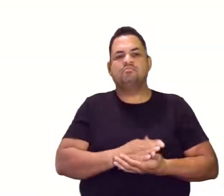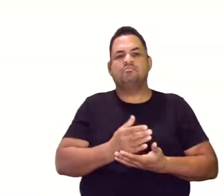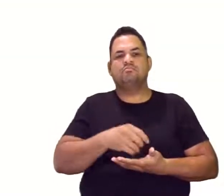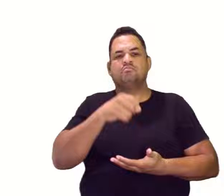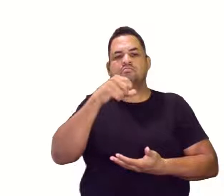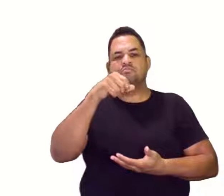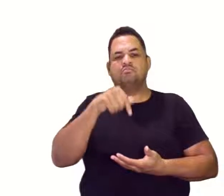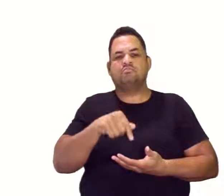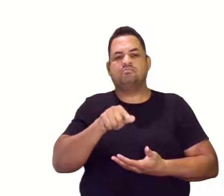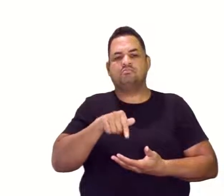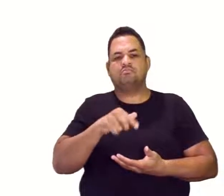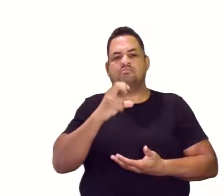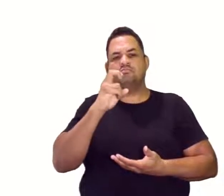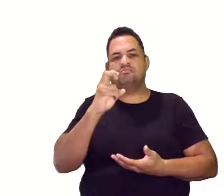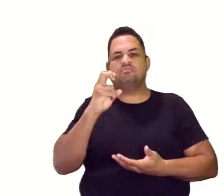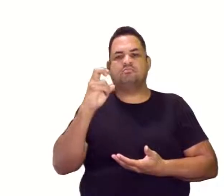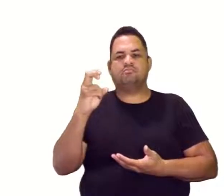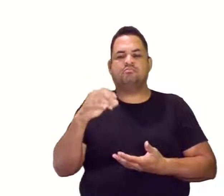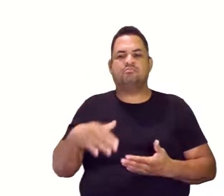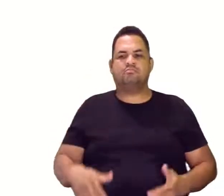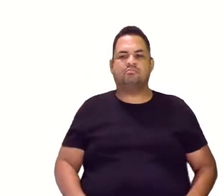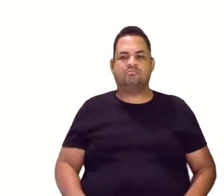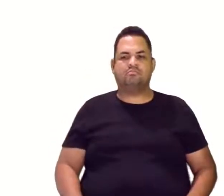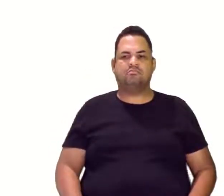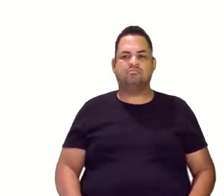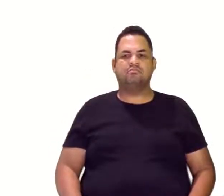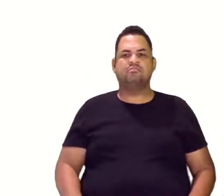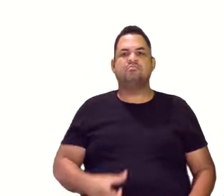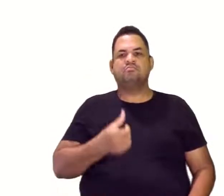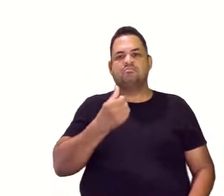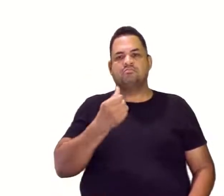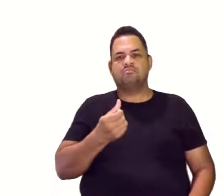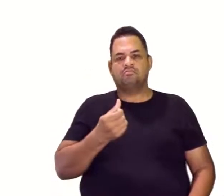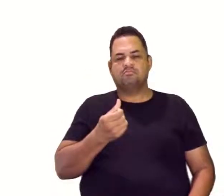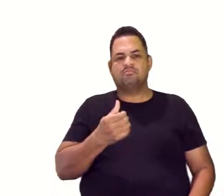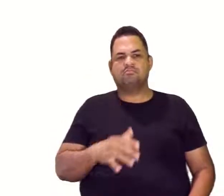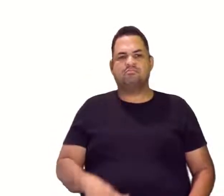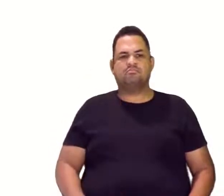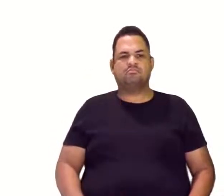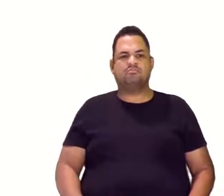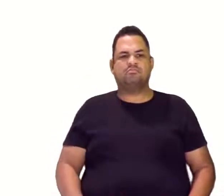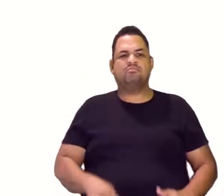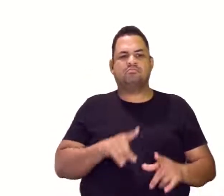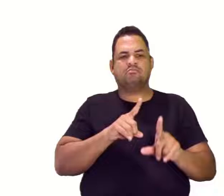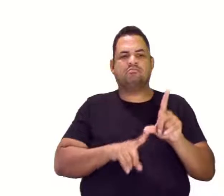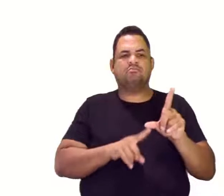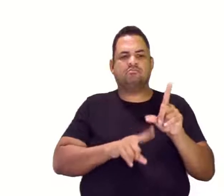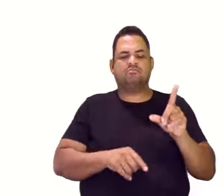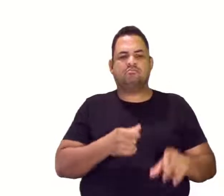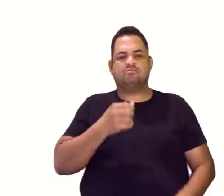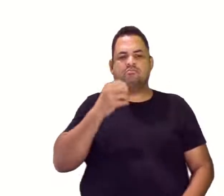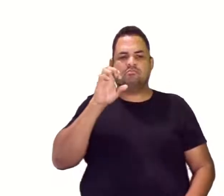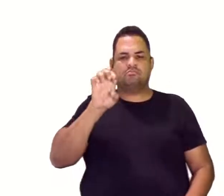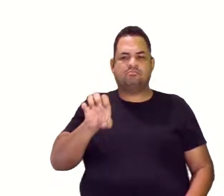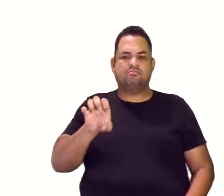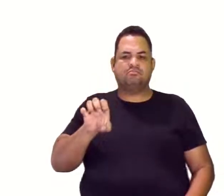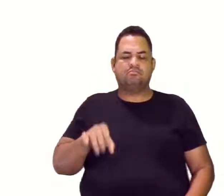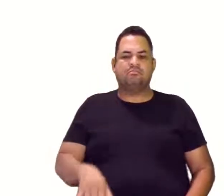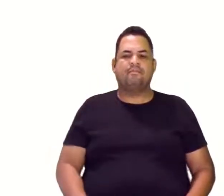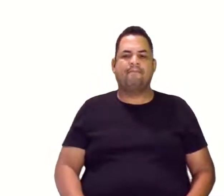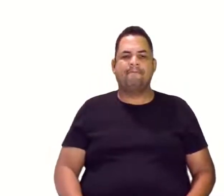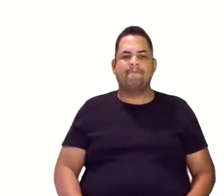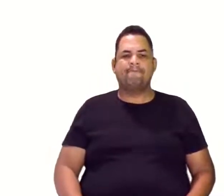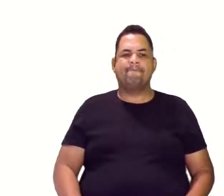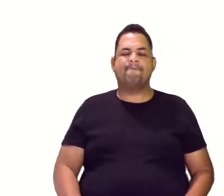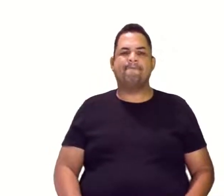de 7,55. Então, 6, né? 6 garrafas. 6 garrafas, alternativa, a letra E. Muito